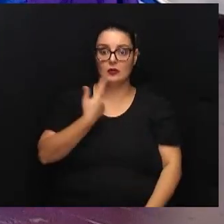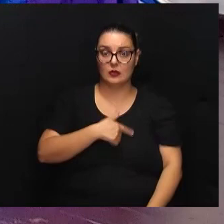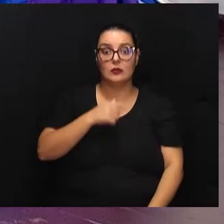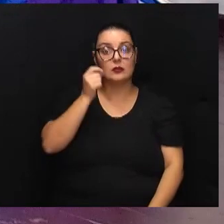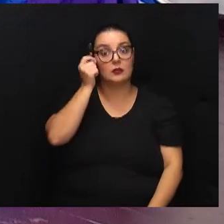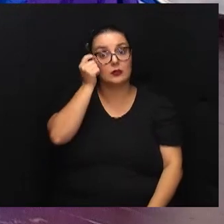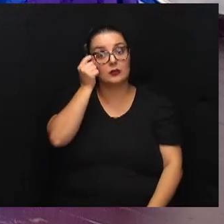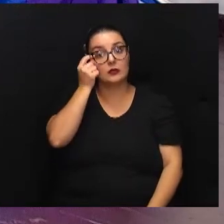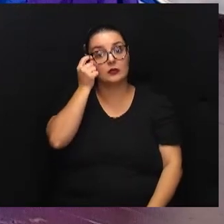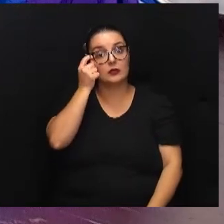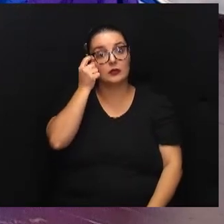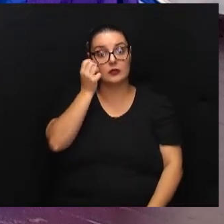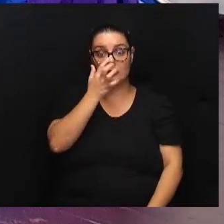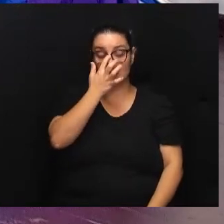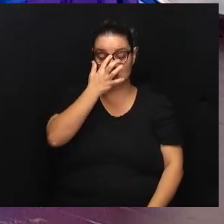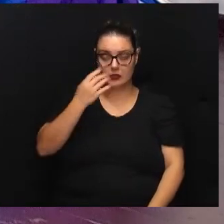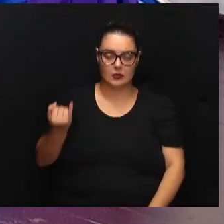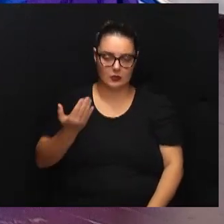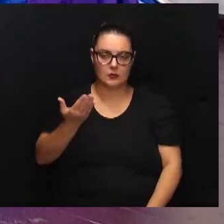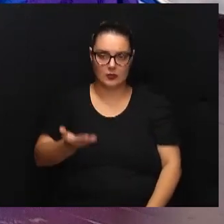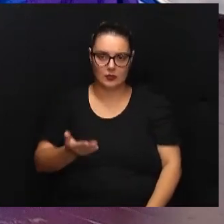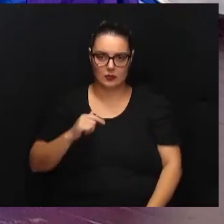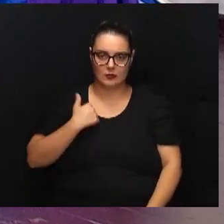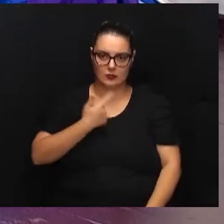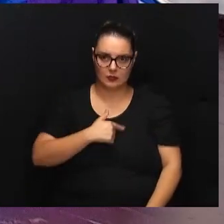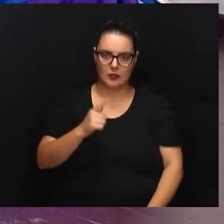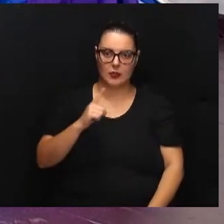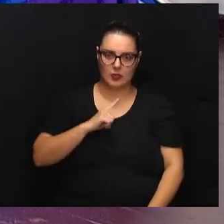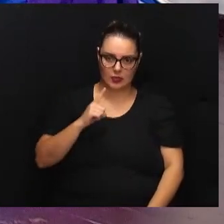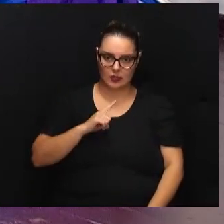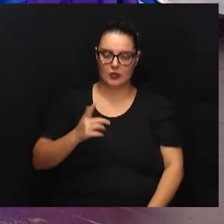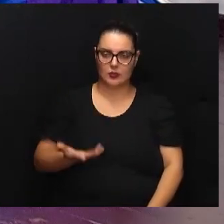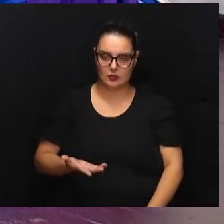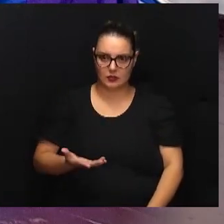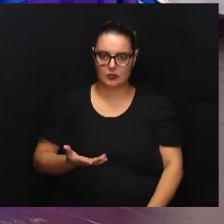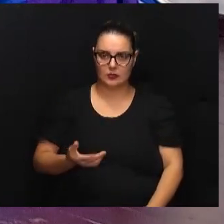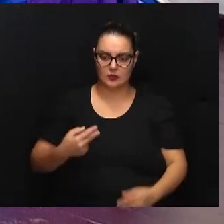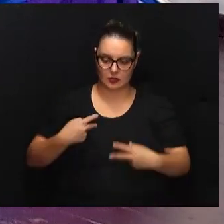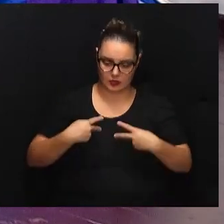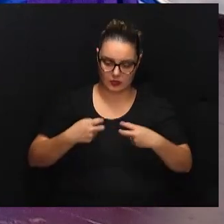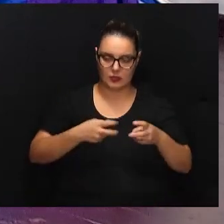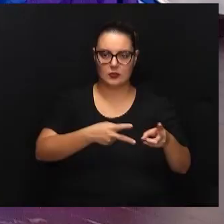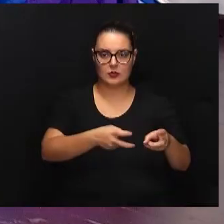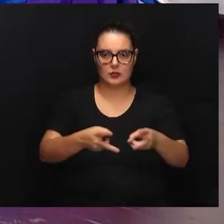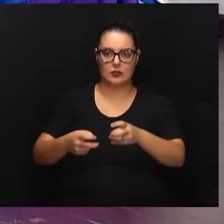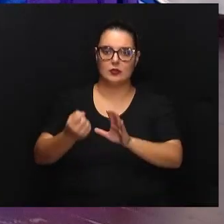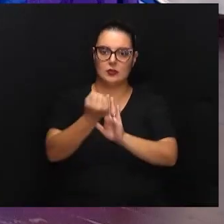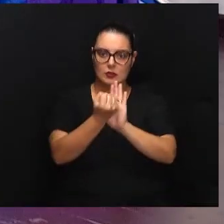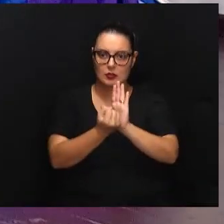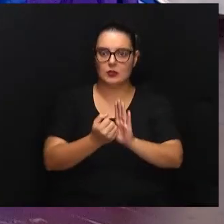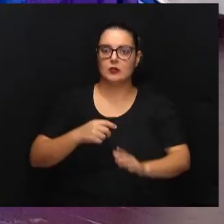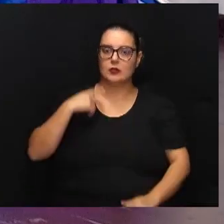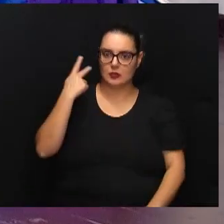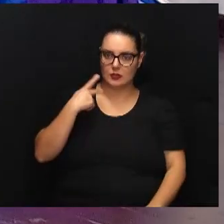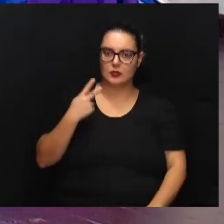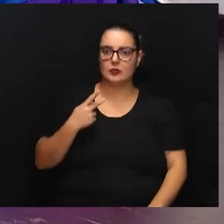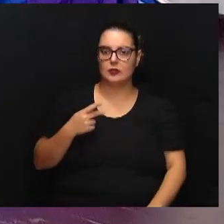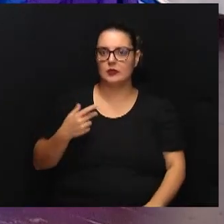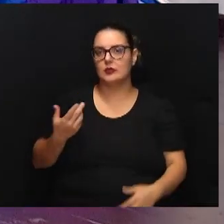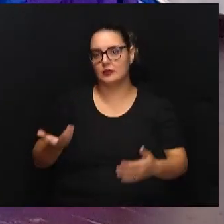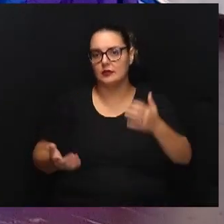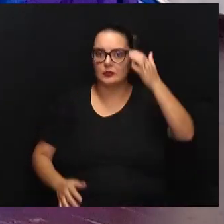que a gente tenha esse reconhecimento que é simbólico, que é político. E aí, assim, não vai ser fácil, né?